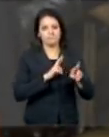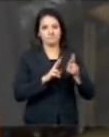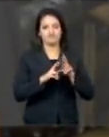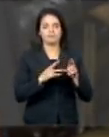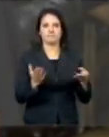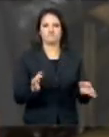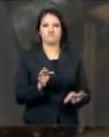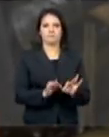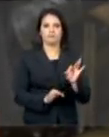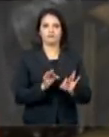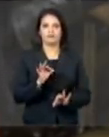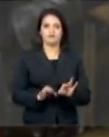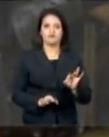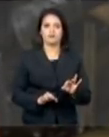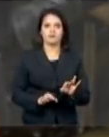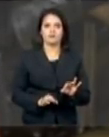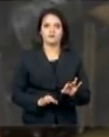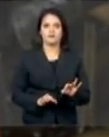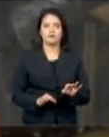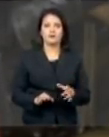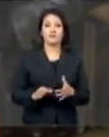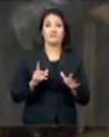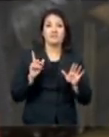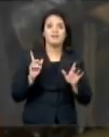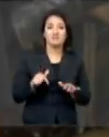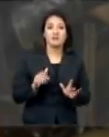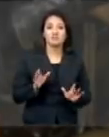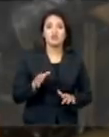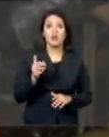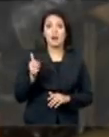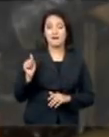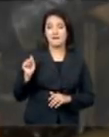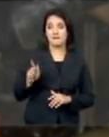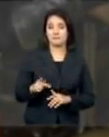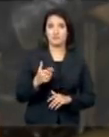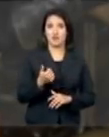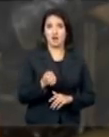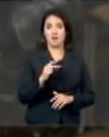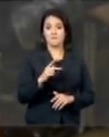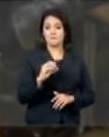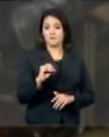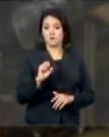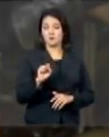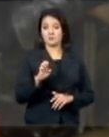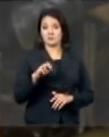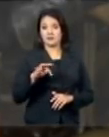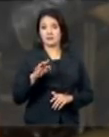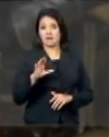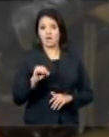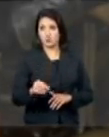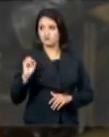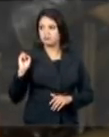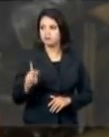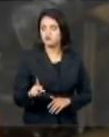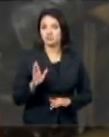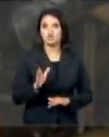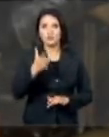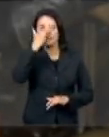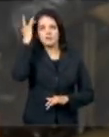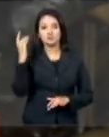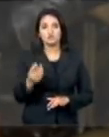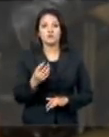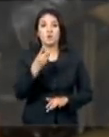senhores ministros a aposentadoria o servidor público depois de 30 três